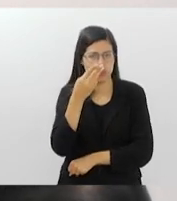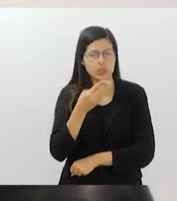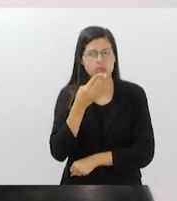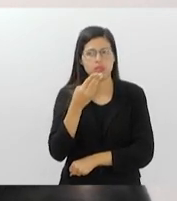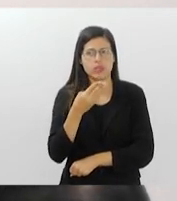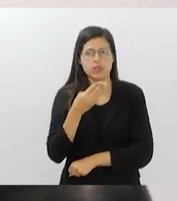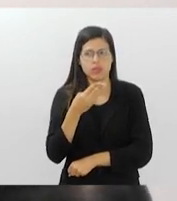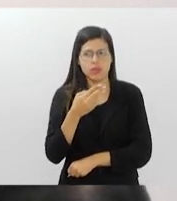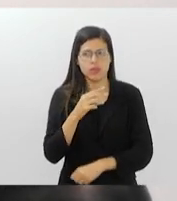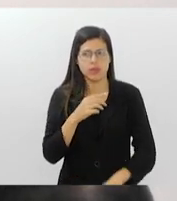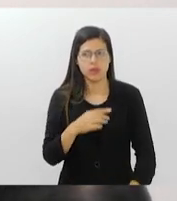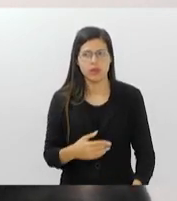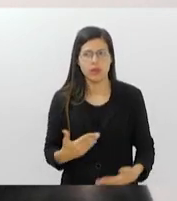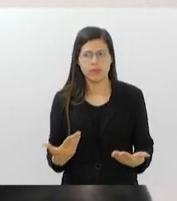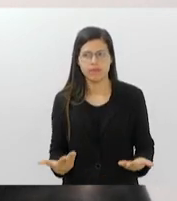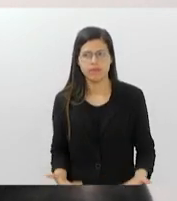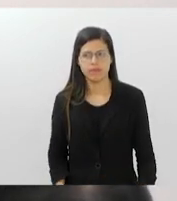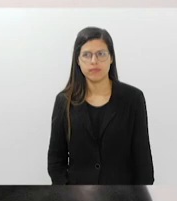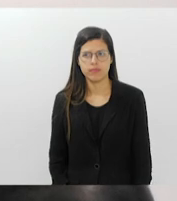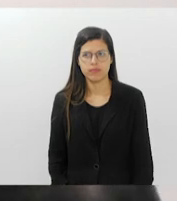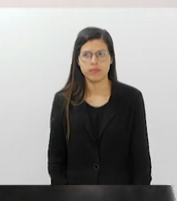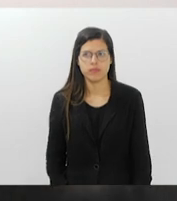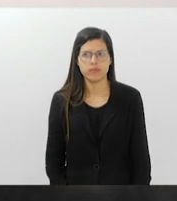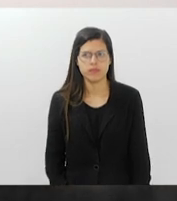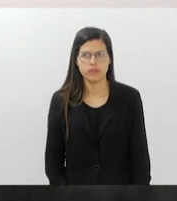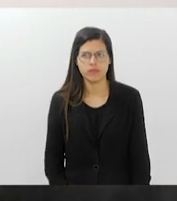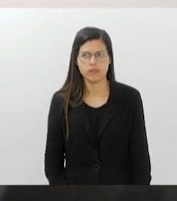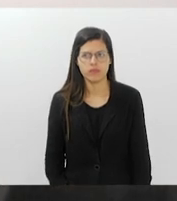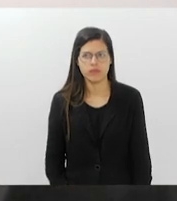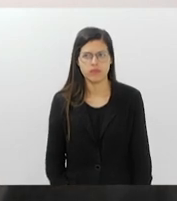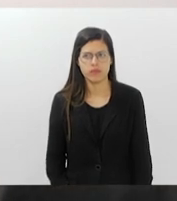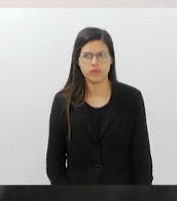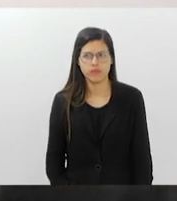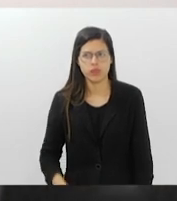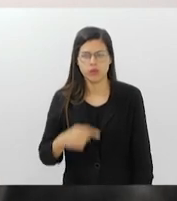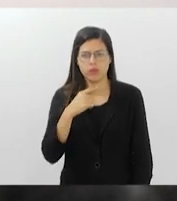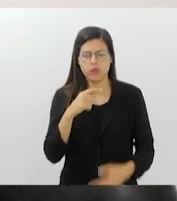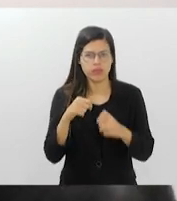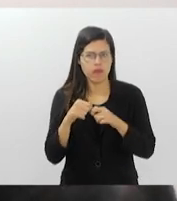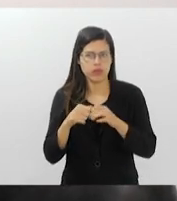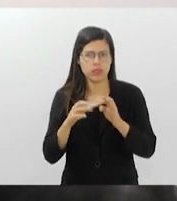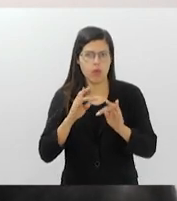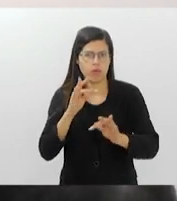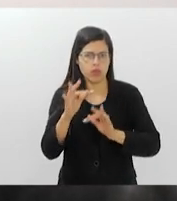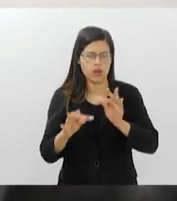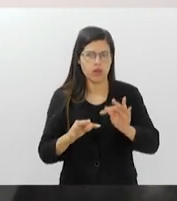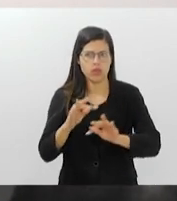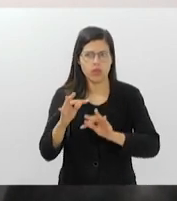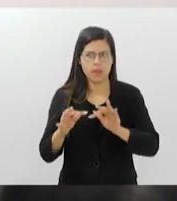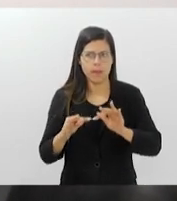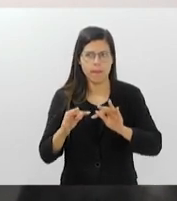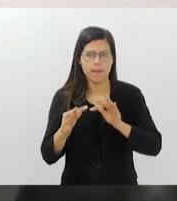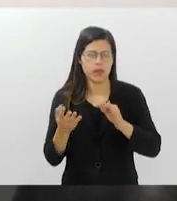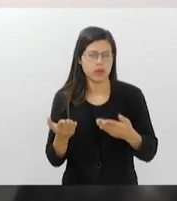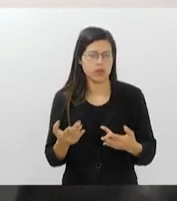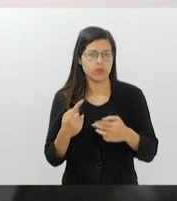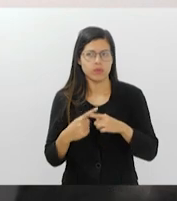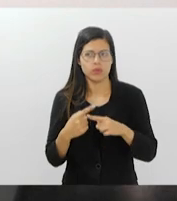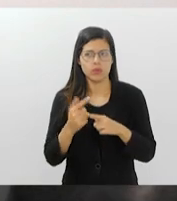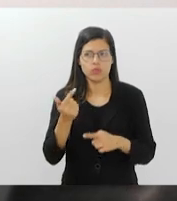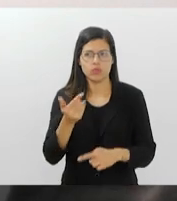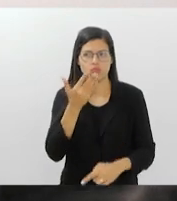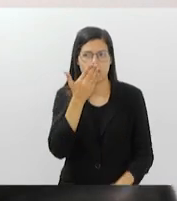eu eu ã fazer um tratamento adequado por quê Porque não tinha